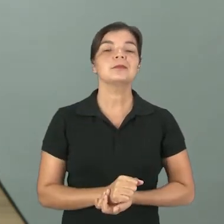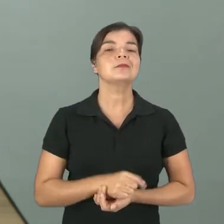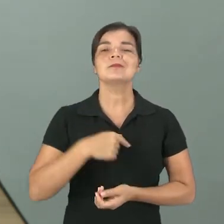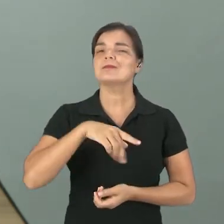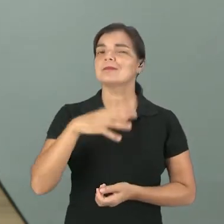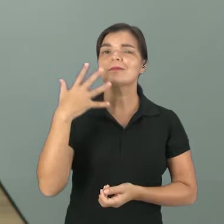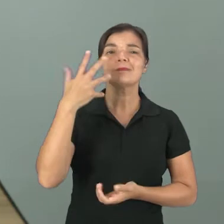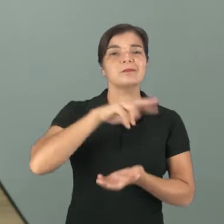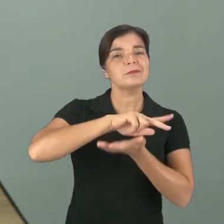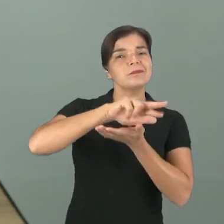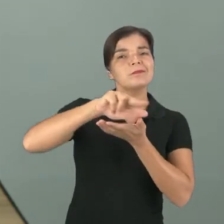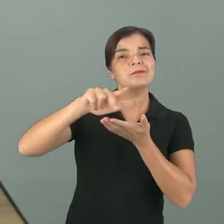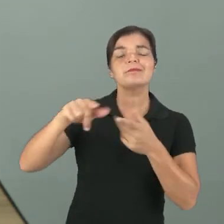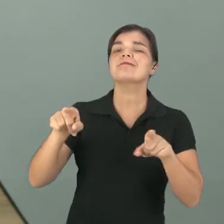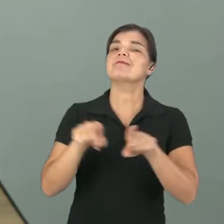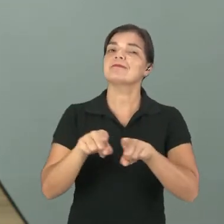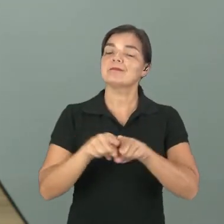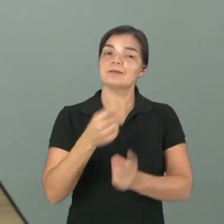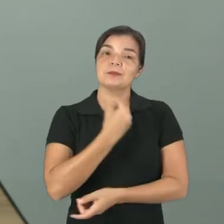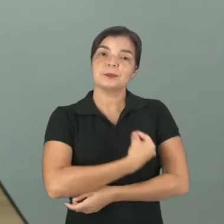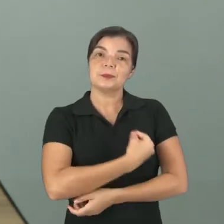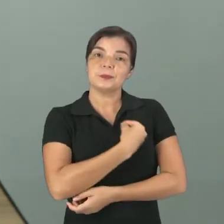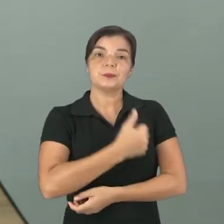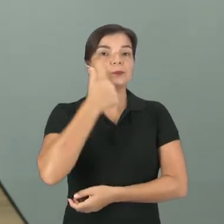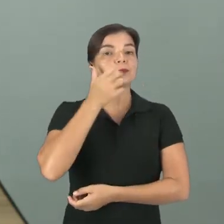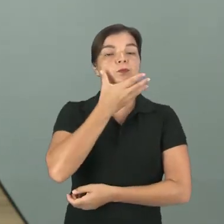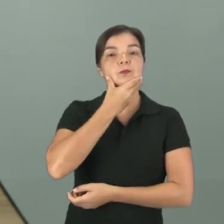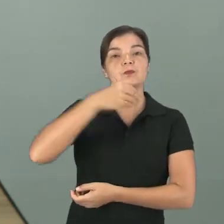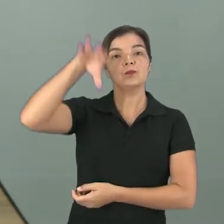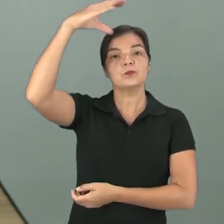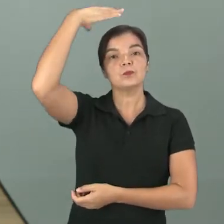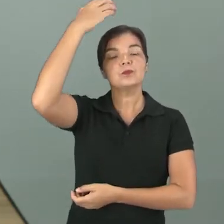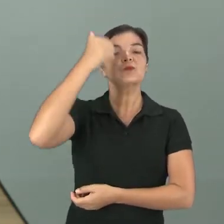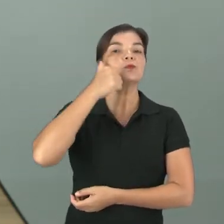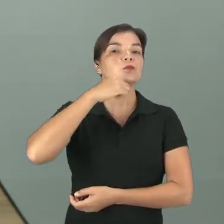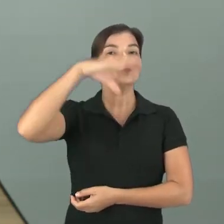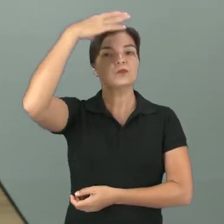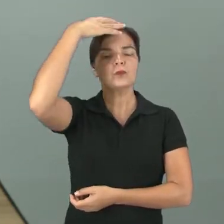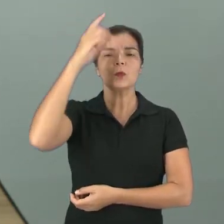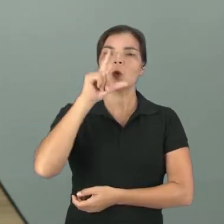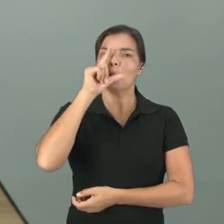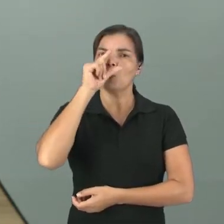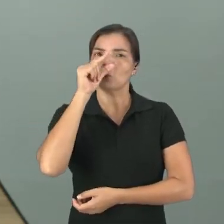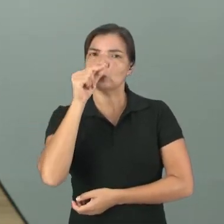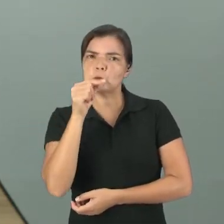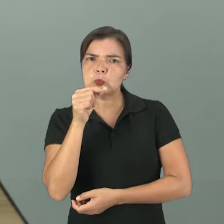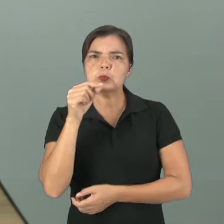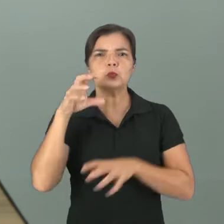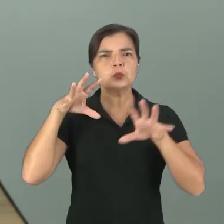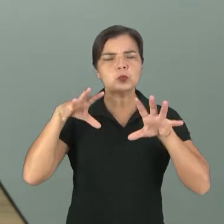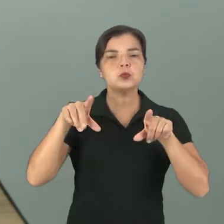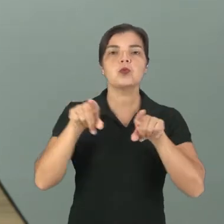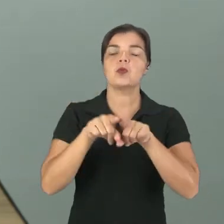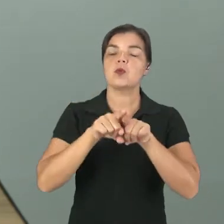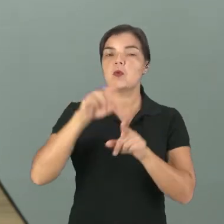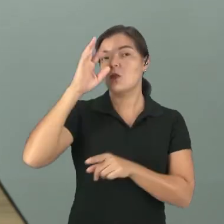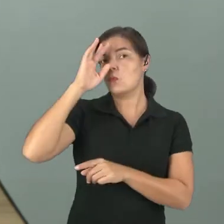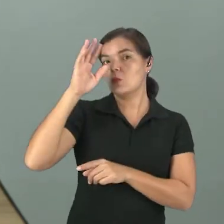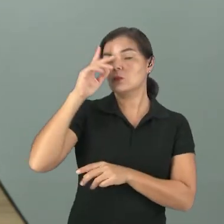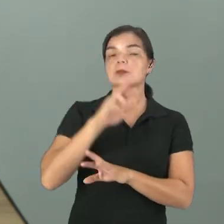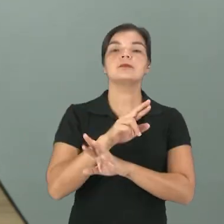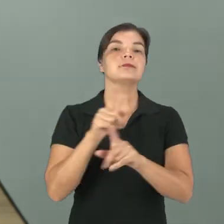os mais diversos possíveis. Temos a presença de príncipes e princesas, de bruxas, de seres fantasiosos